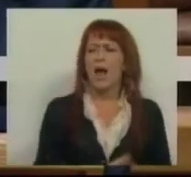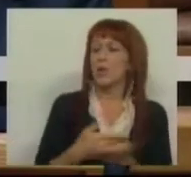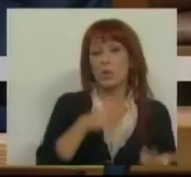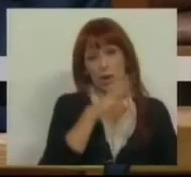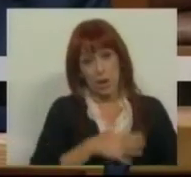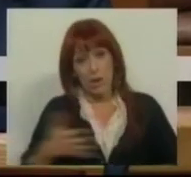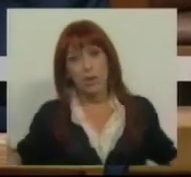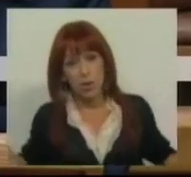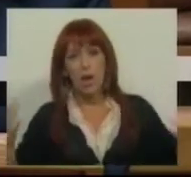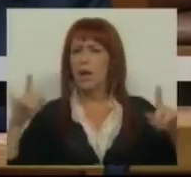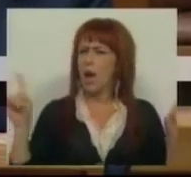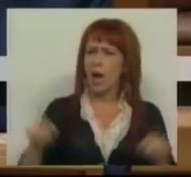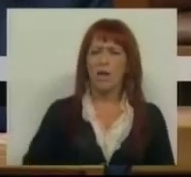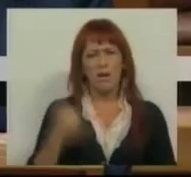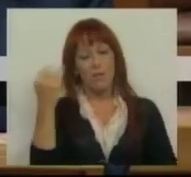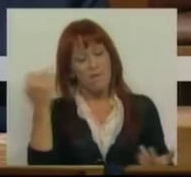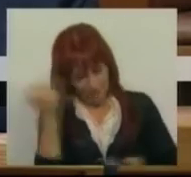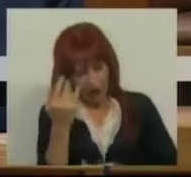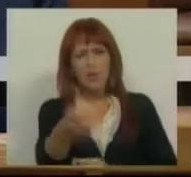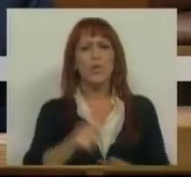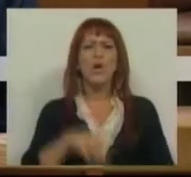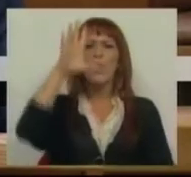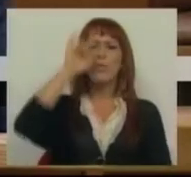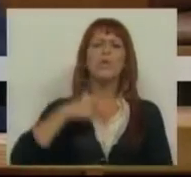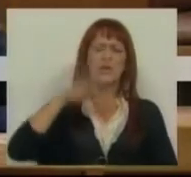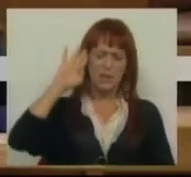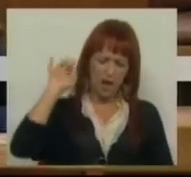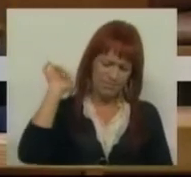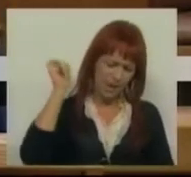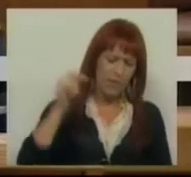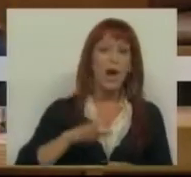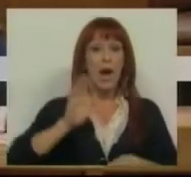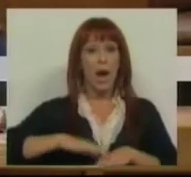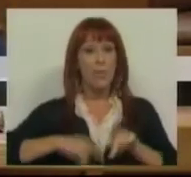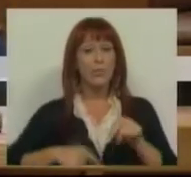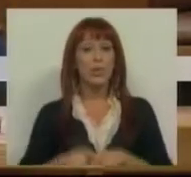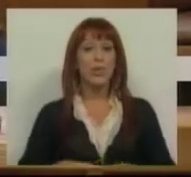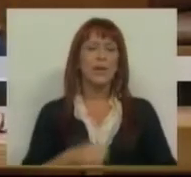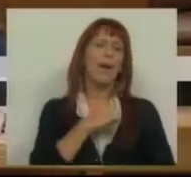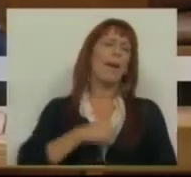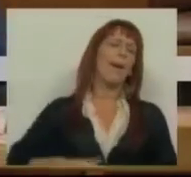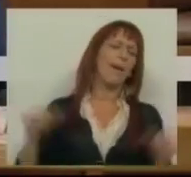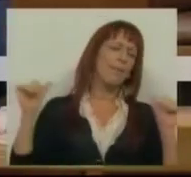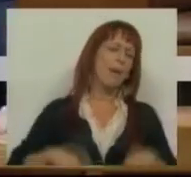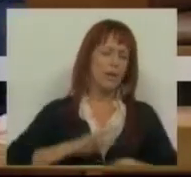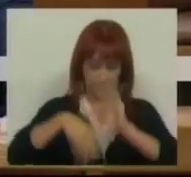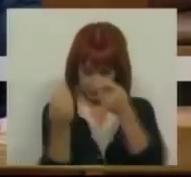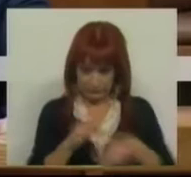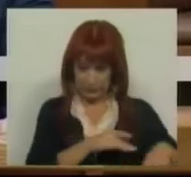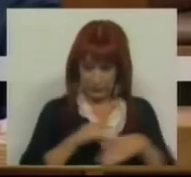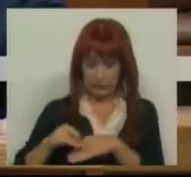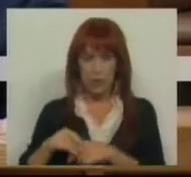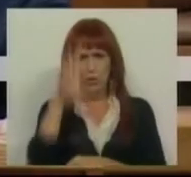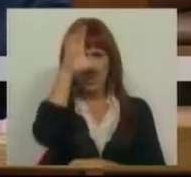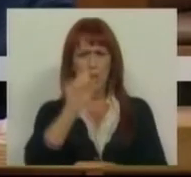economia, dizem-nos. Nada mais falso. E o Governo sabe-o bem. É por isso que no preguiçoso e mal amanhado guião do